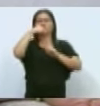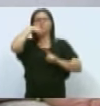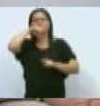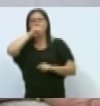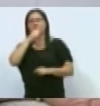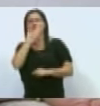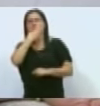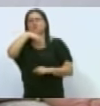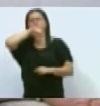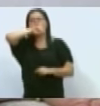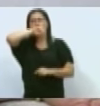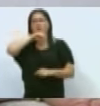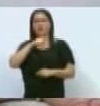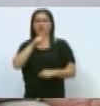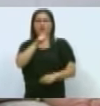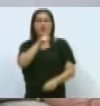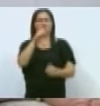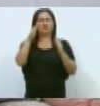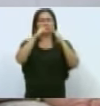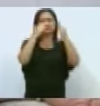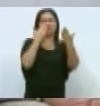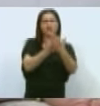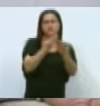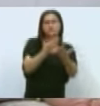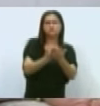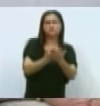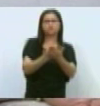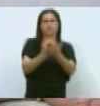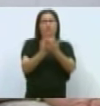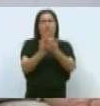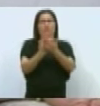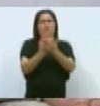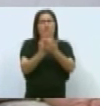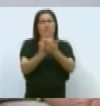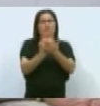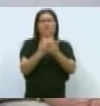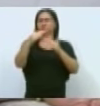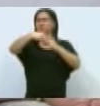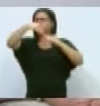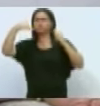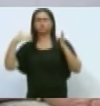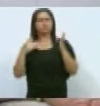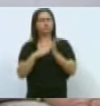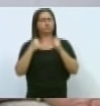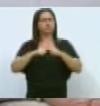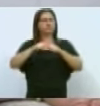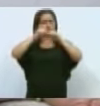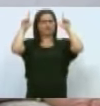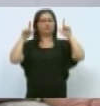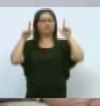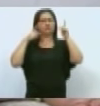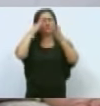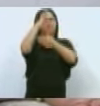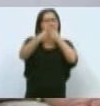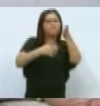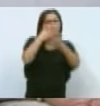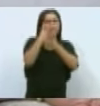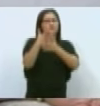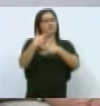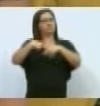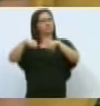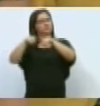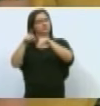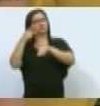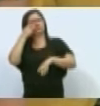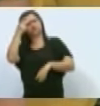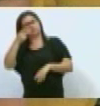pais, a educação, as escolas, né? Que a gente sofre, eles sofrem muito, né? Então, nessa parte. É